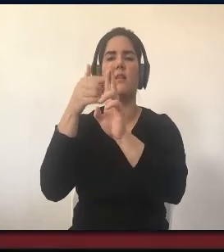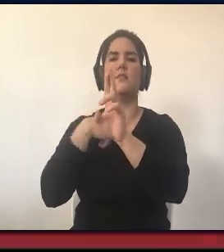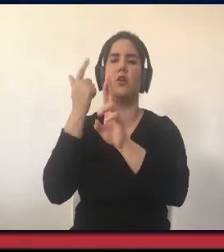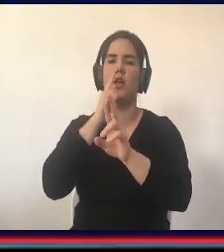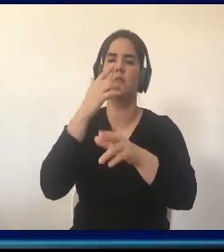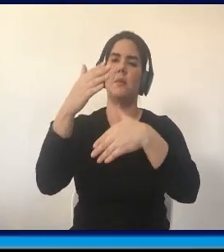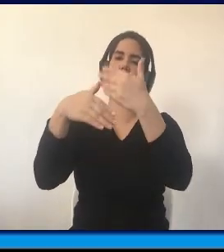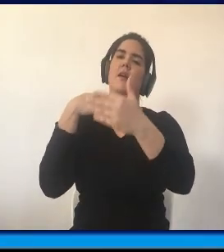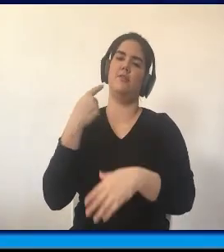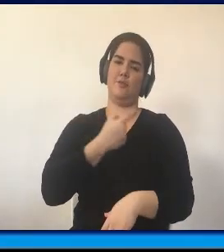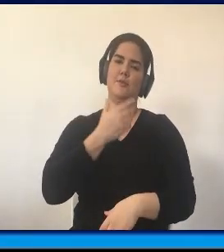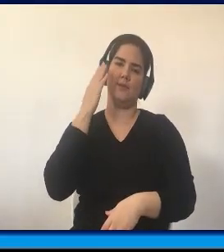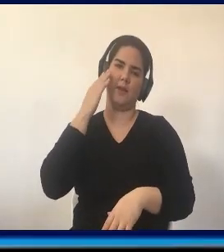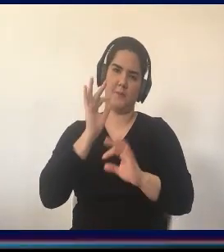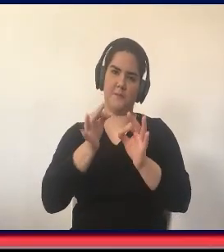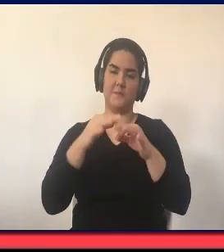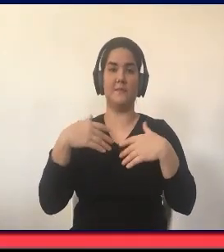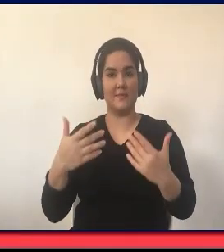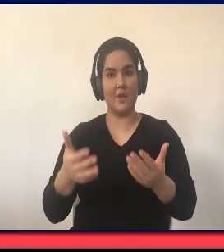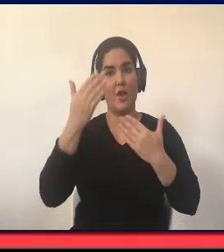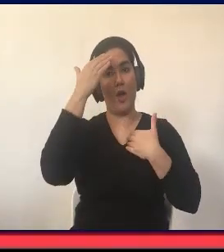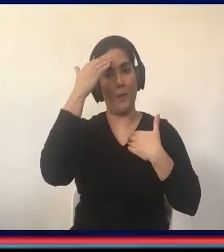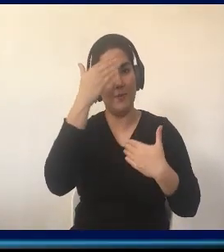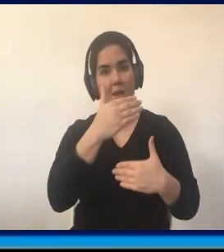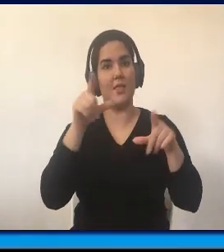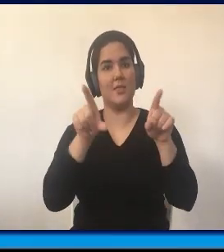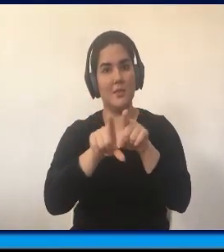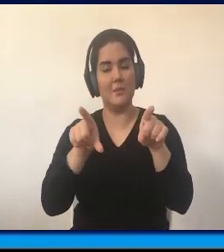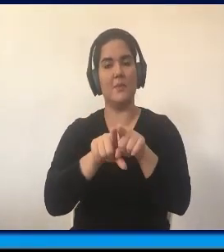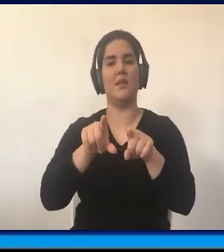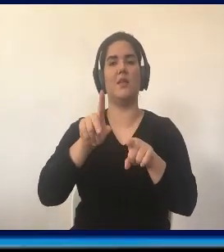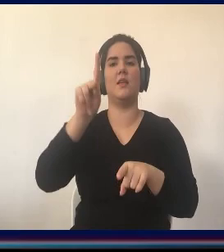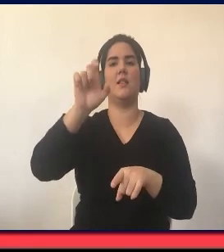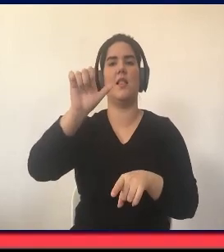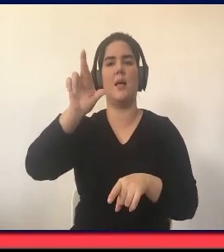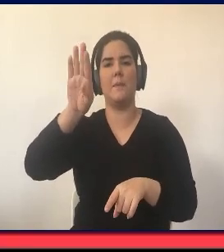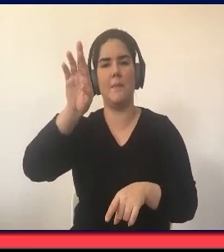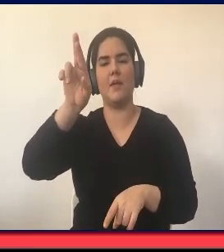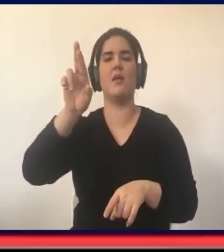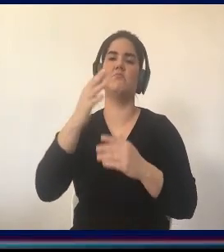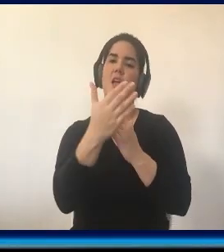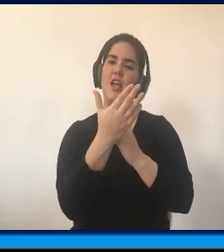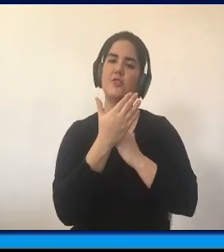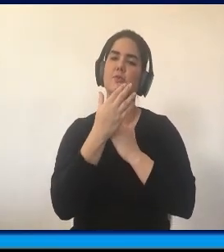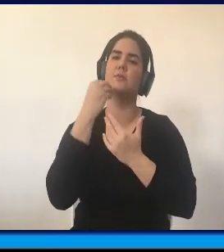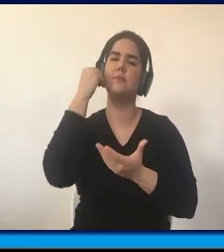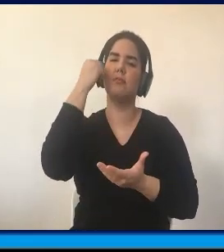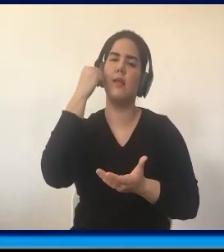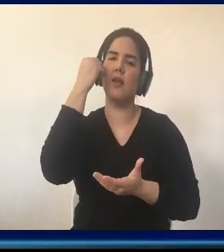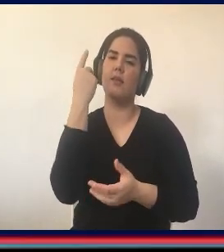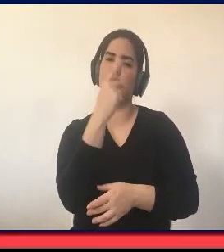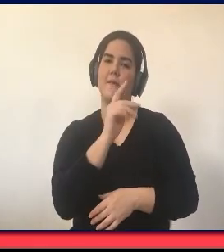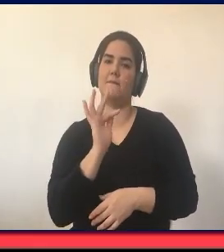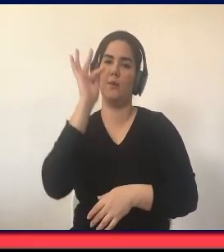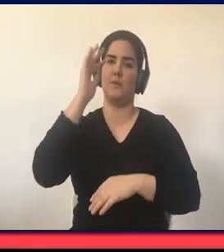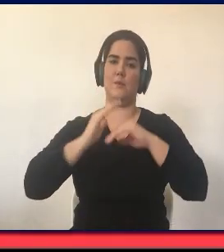A gente agradece aí o Kleber, que hoje veio trazer um pouco dessa essência do Recreador do Futuro. Você que quer descobrir um pouquinho mais sobre o Kleber, quer bater